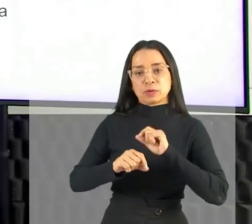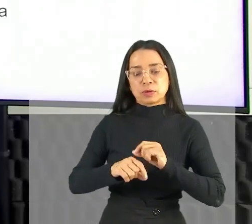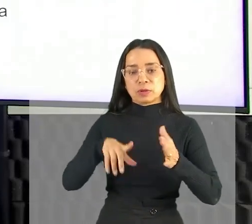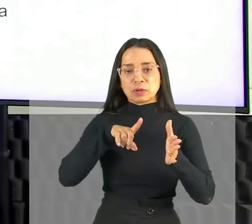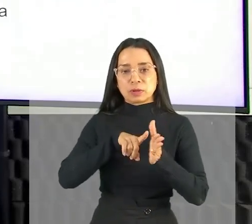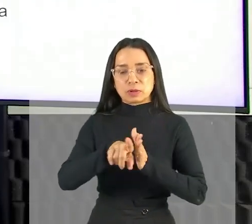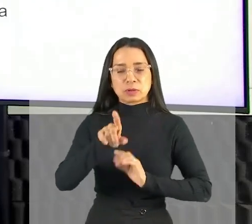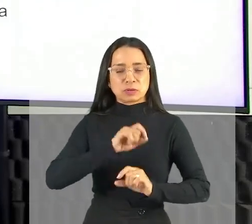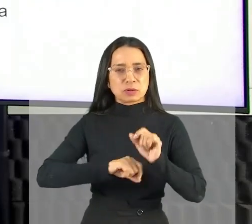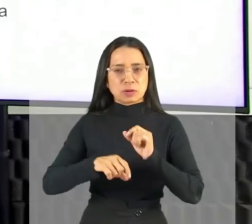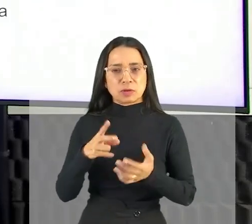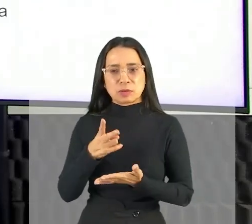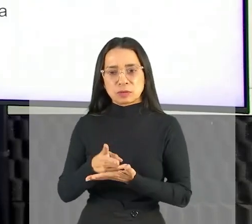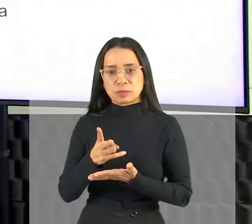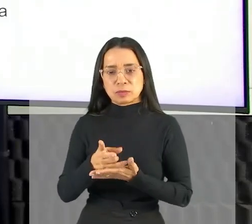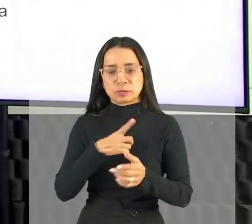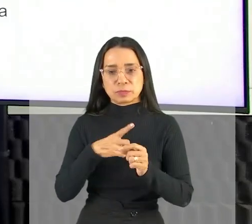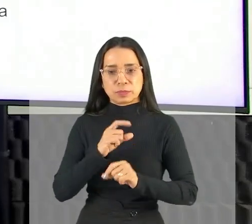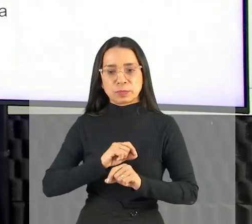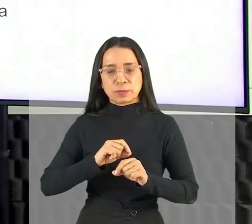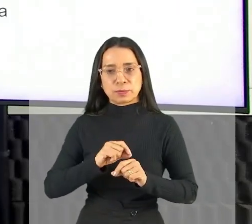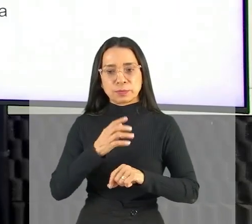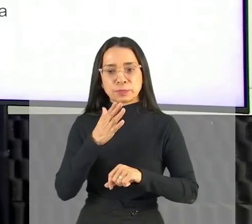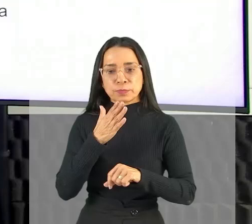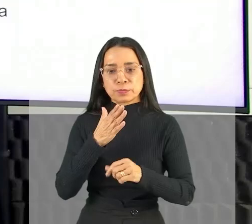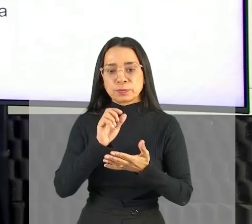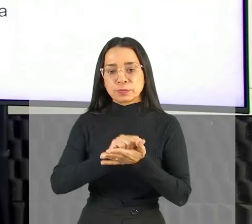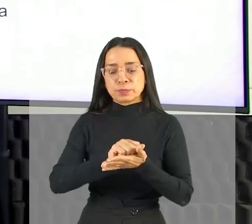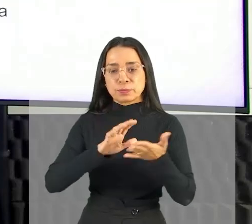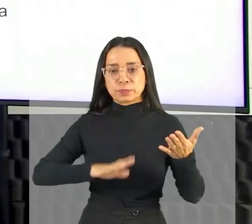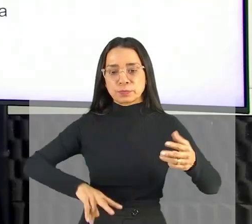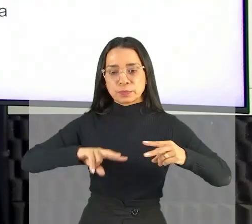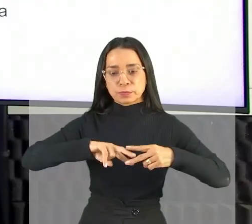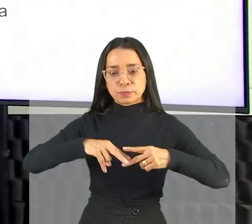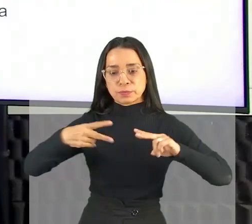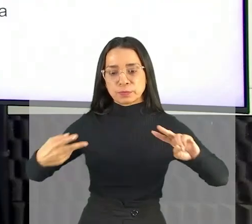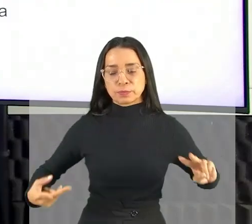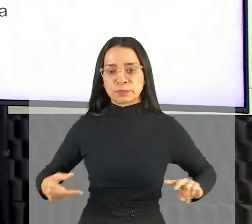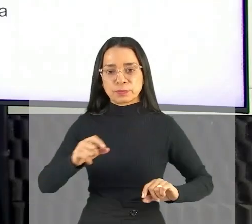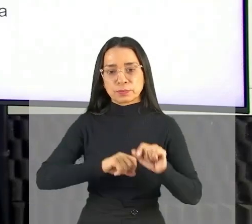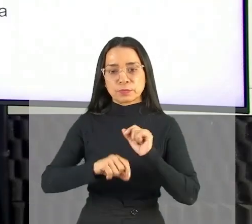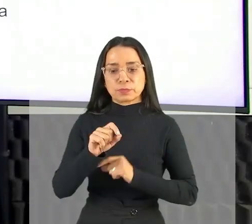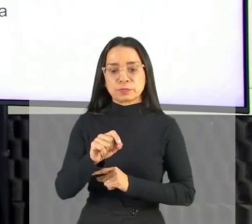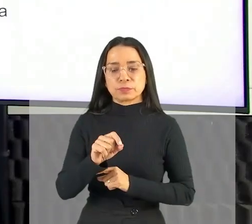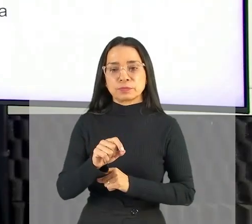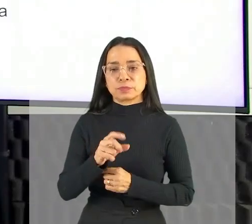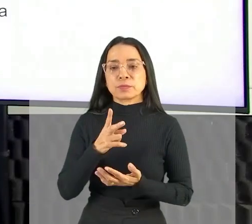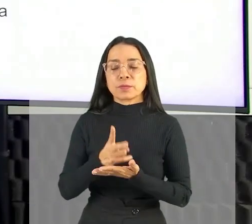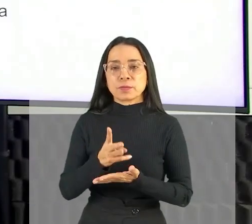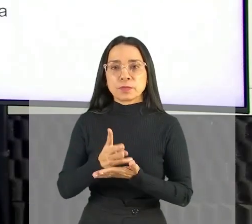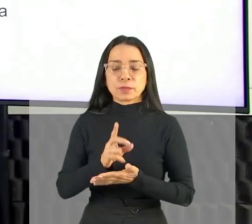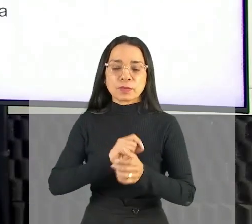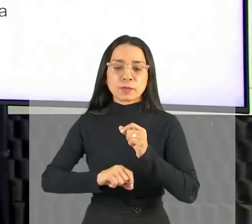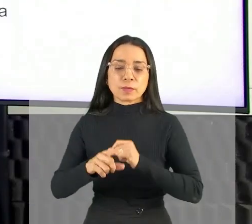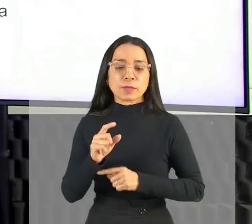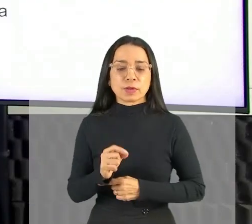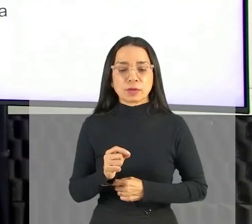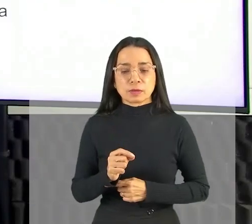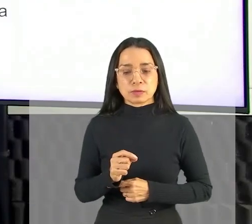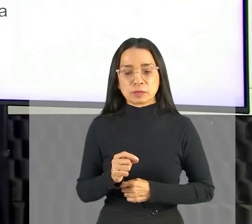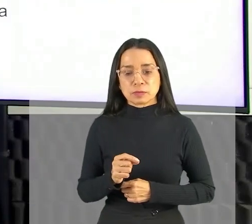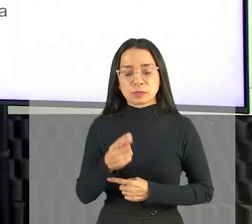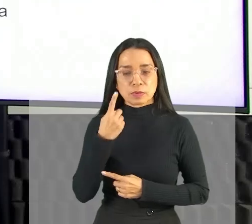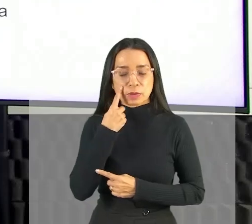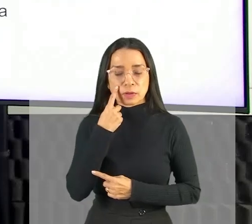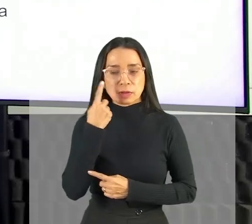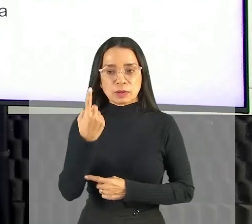eh nesses exercícios de genética tá que é o qu ó sempre que a gente eh se depara com a